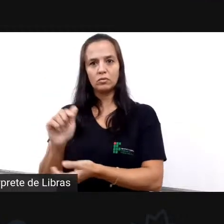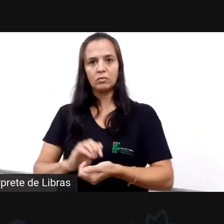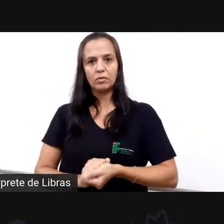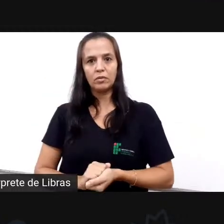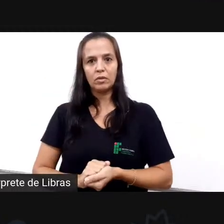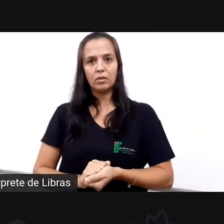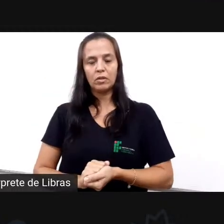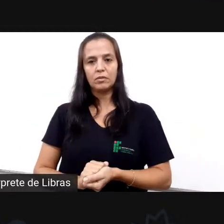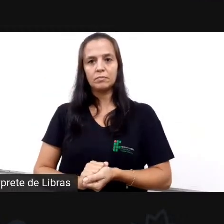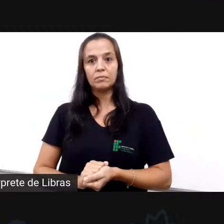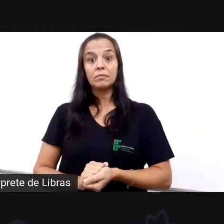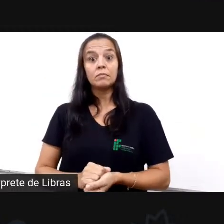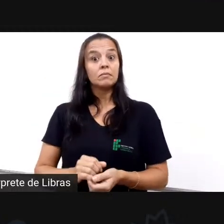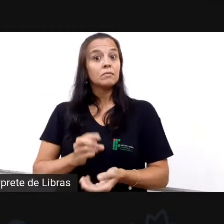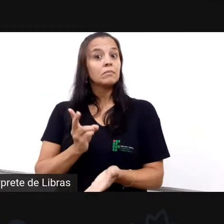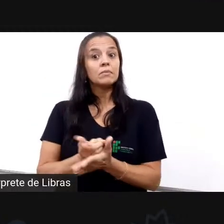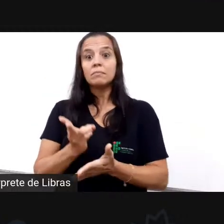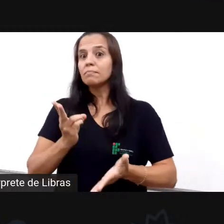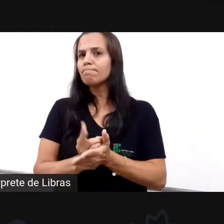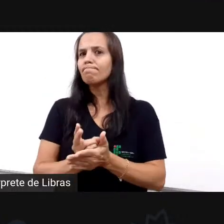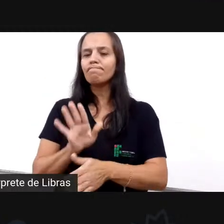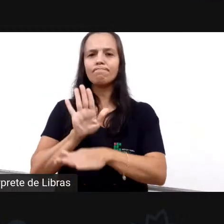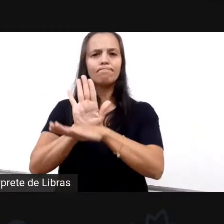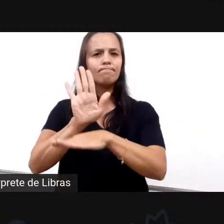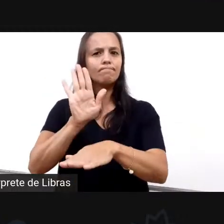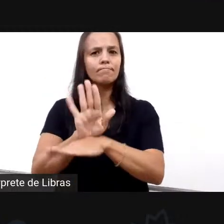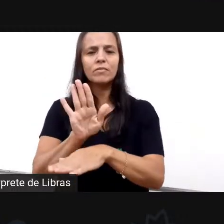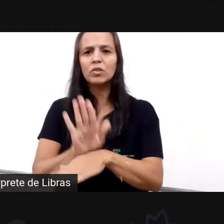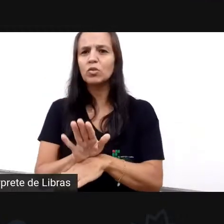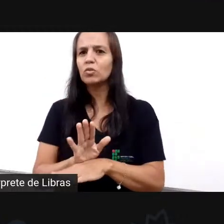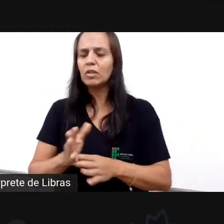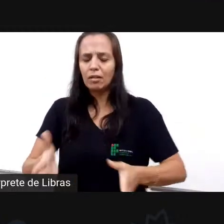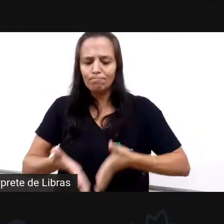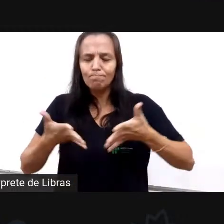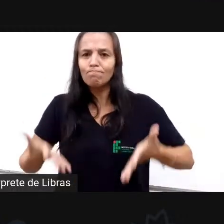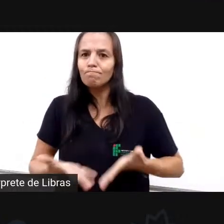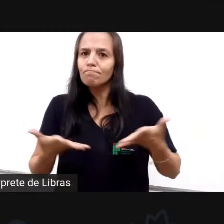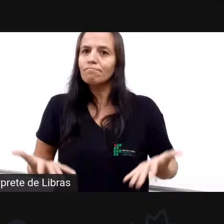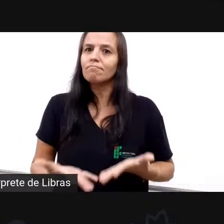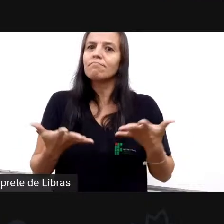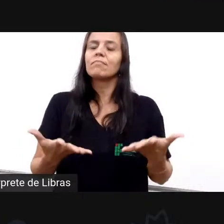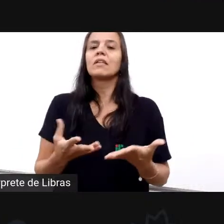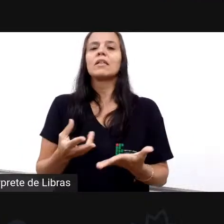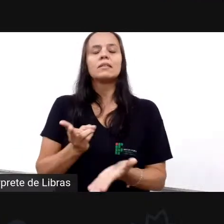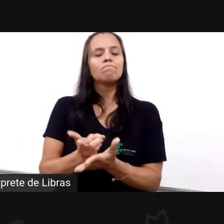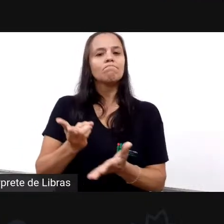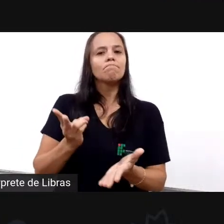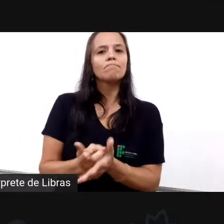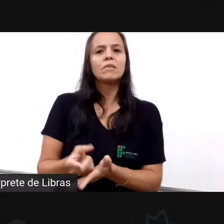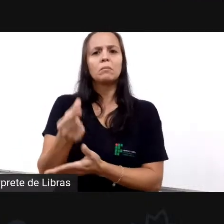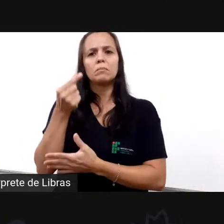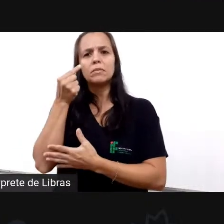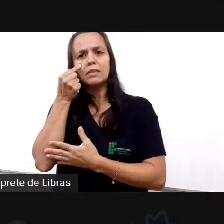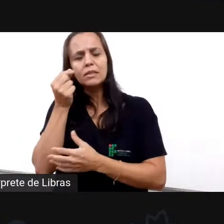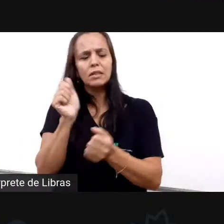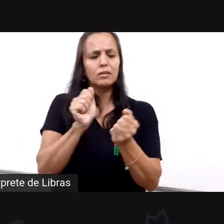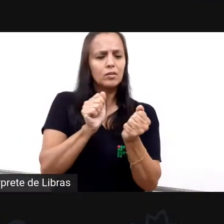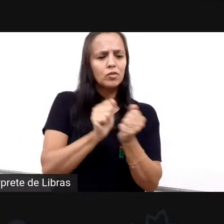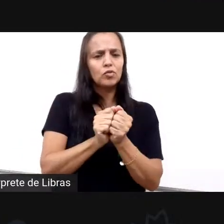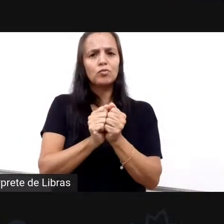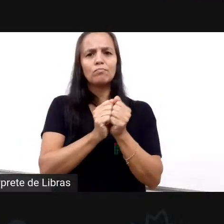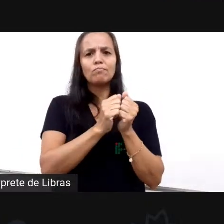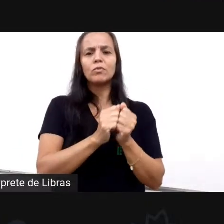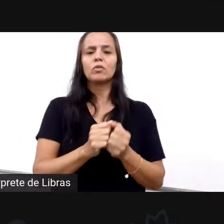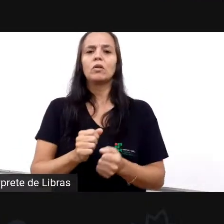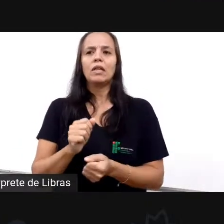quais muito nos ajudaram, incentivaram, estiveram presentes ao nosso lado e não